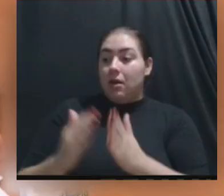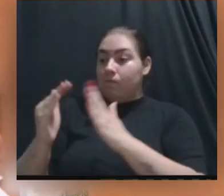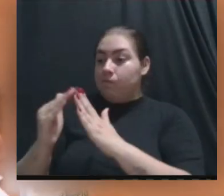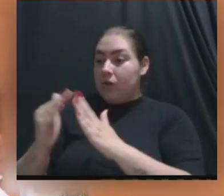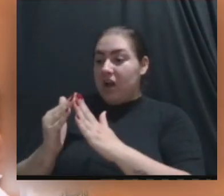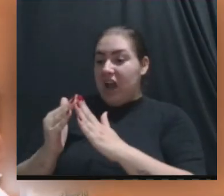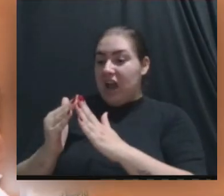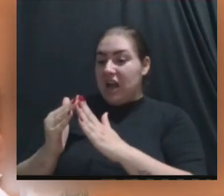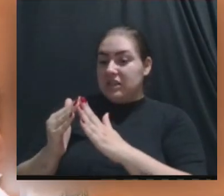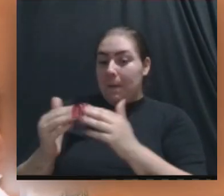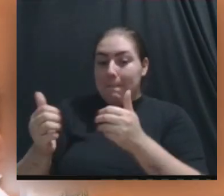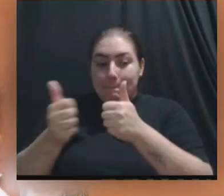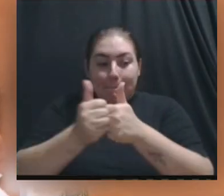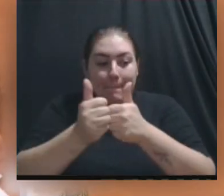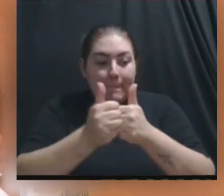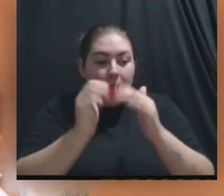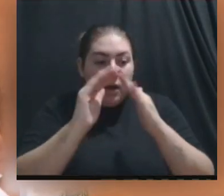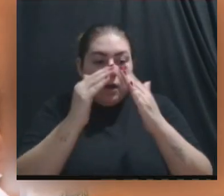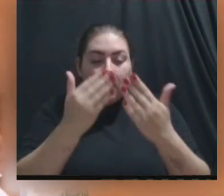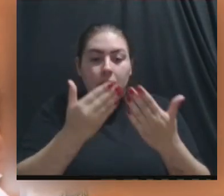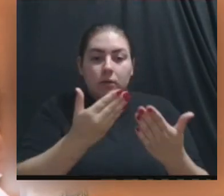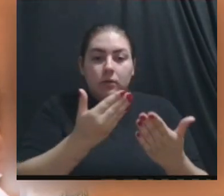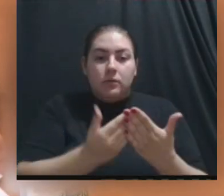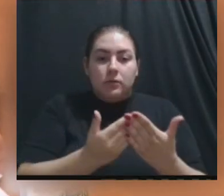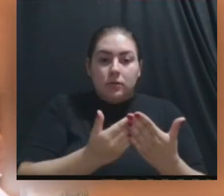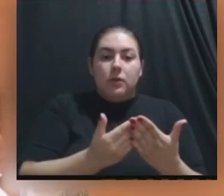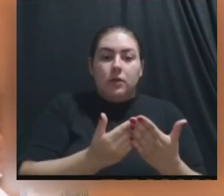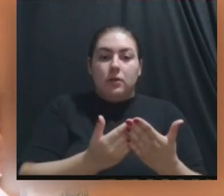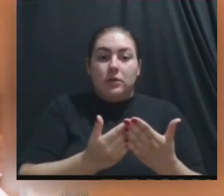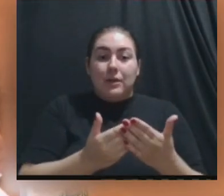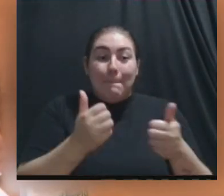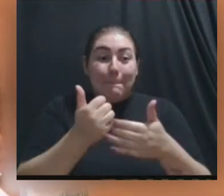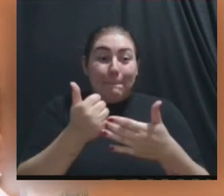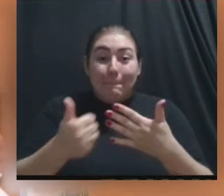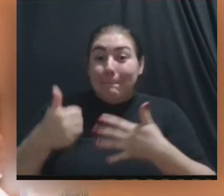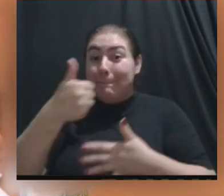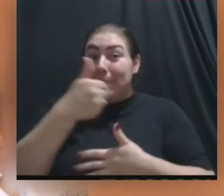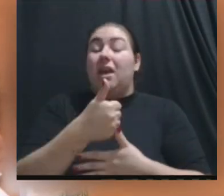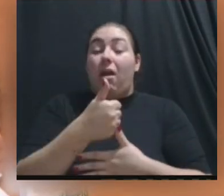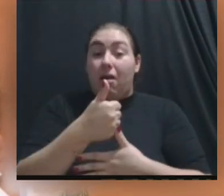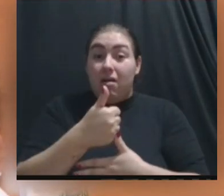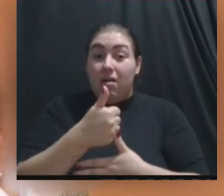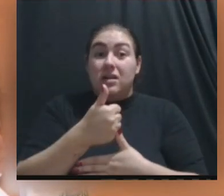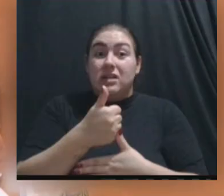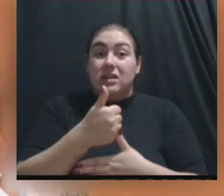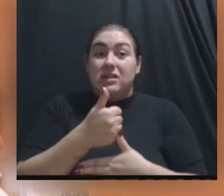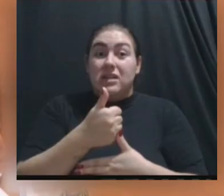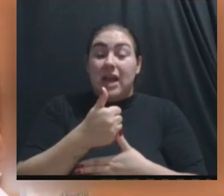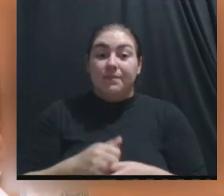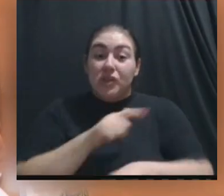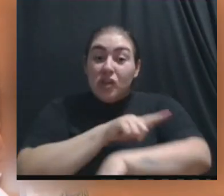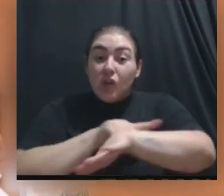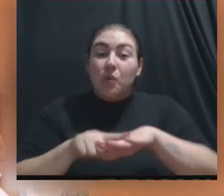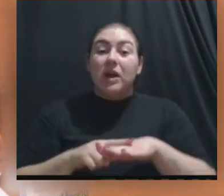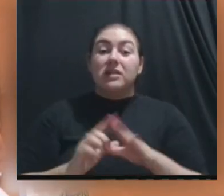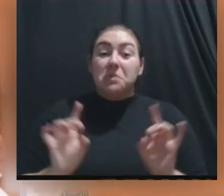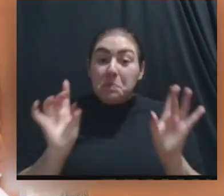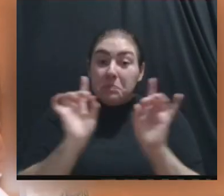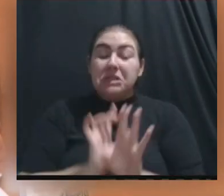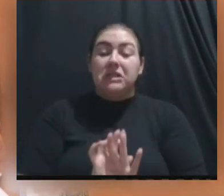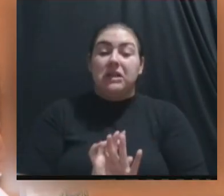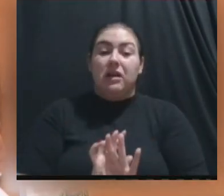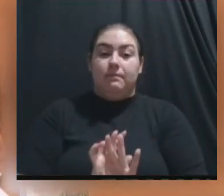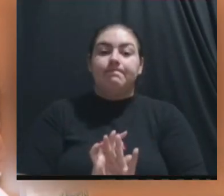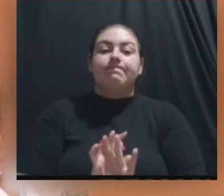inclusive aqueles que têm prioridade de atendimento, que são os estudantes da educação especial, ao chegar nesse limite de 20, vão ser atendidos na escola com quem